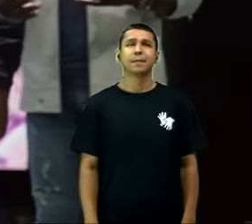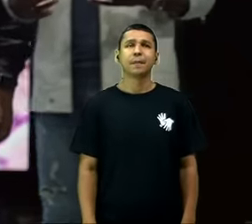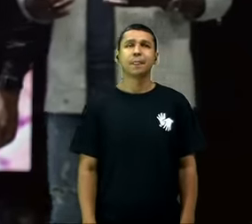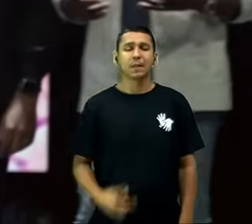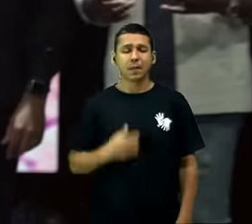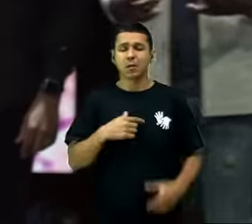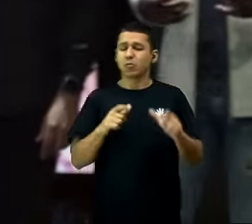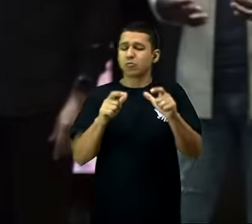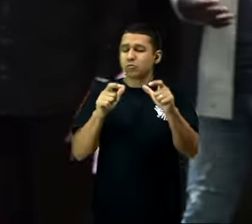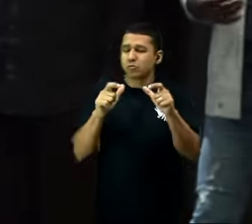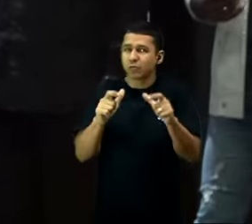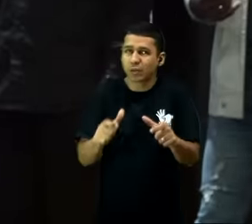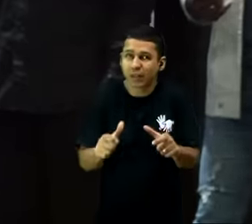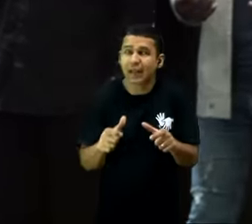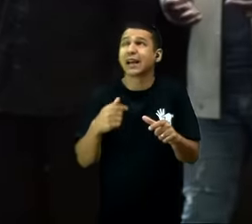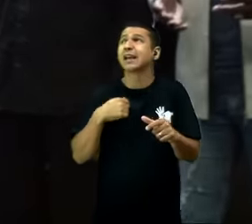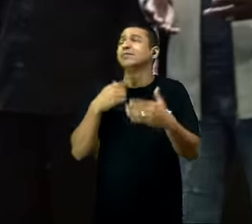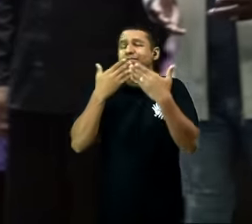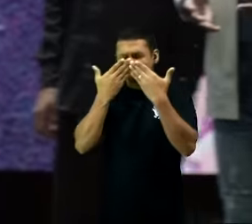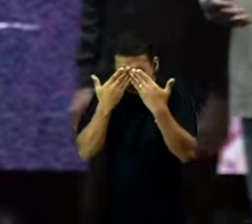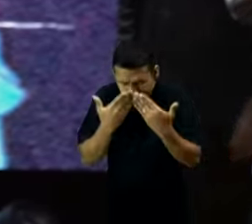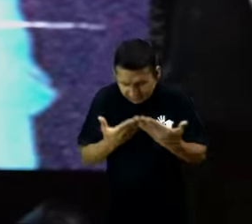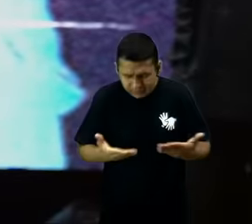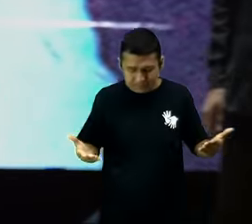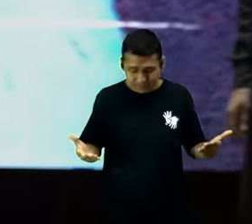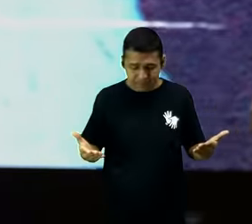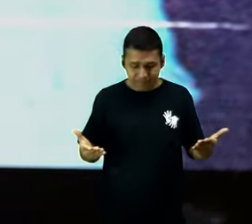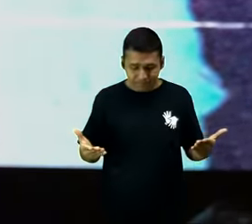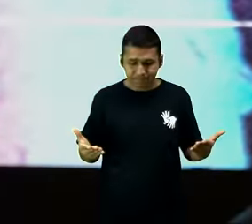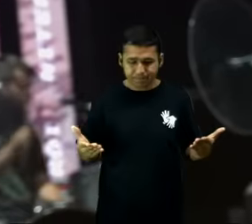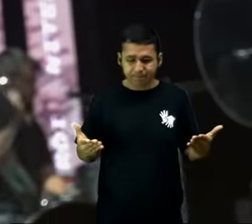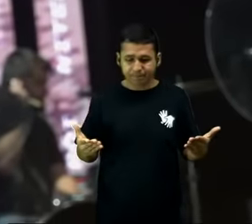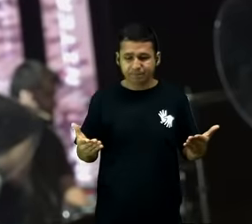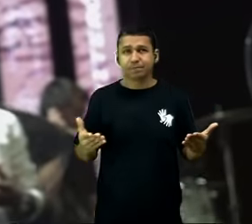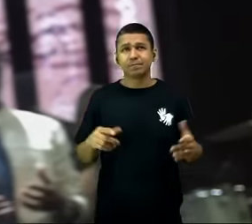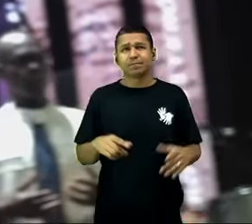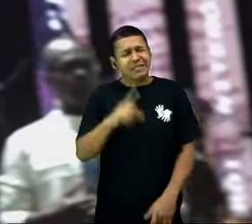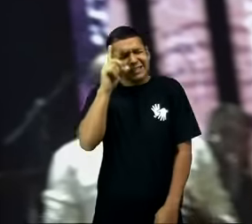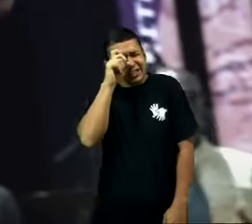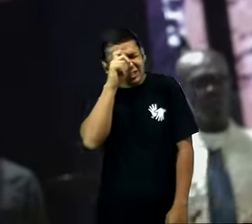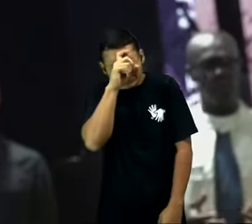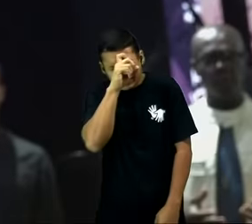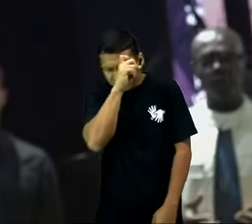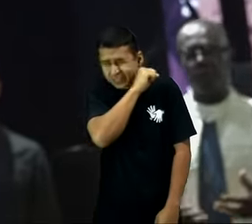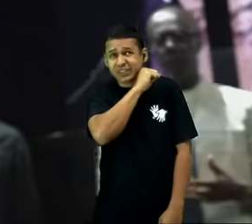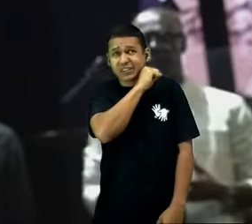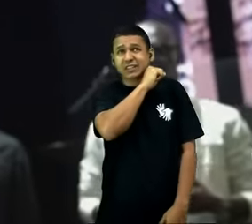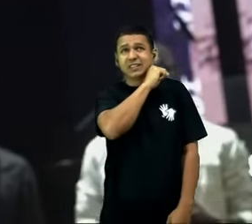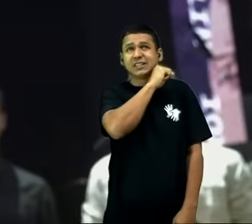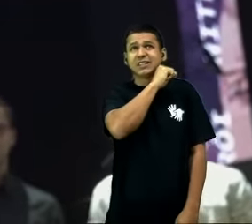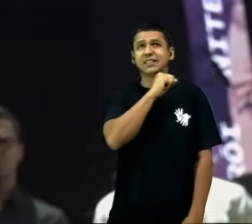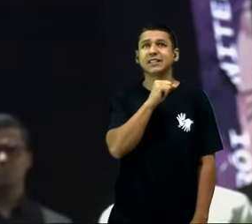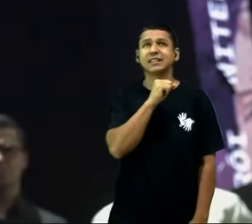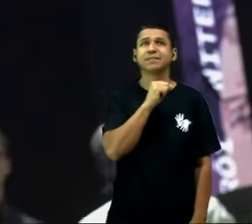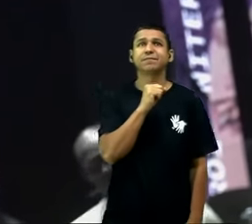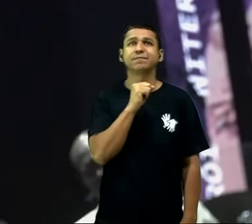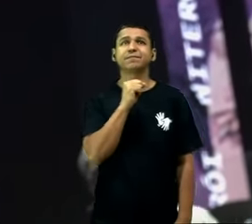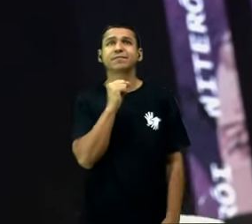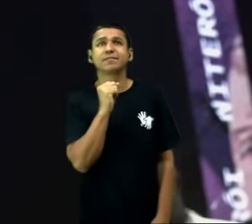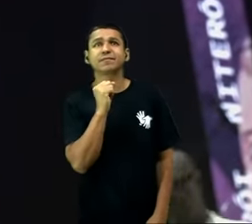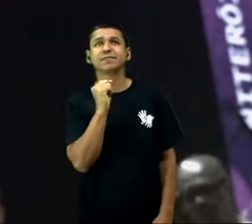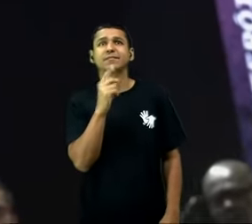Era o lugar que eu dizia: tá bom, Senhor, tá aqui. Era difícil, irmão. Irmão, as pessoas não fazem ideia do que